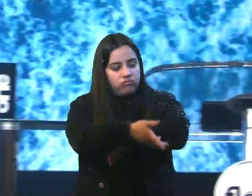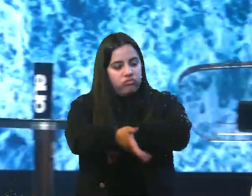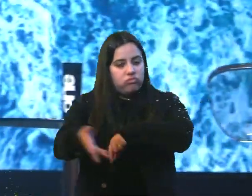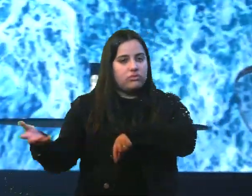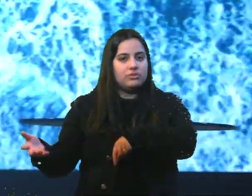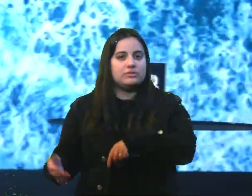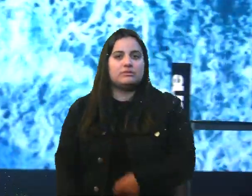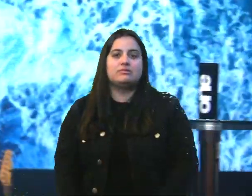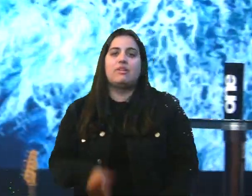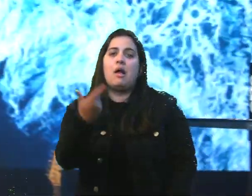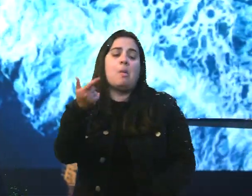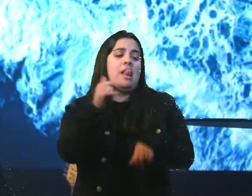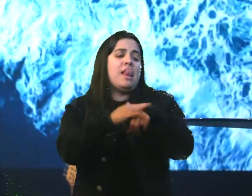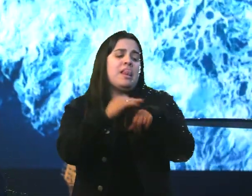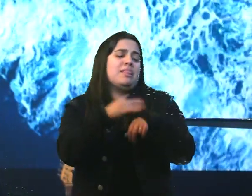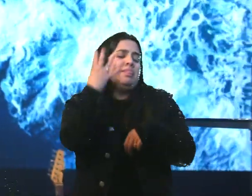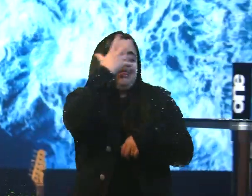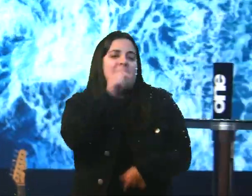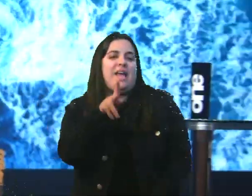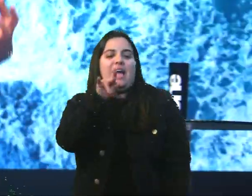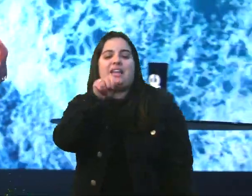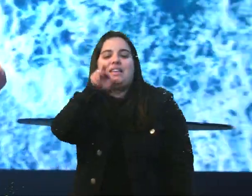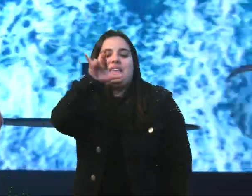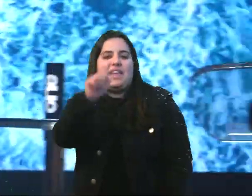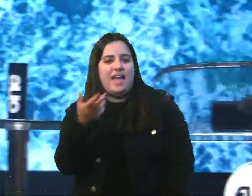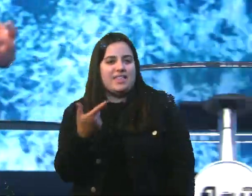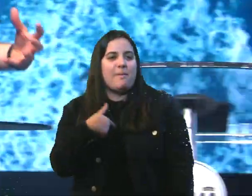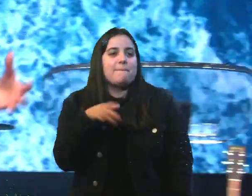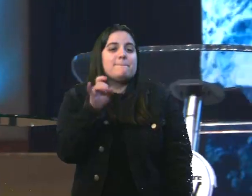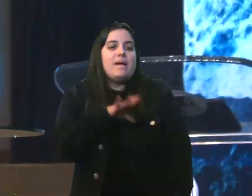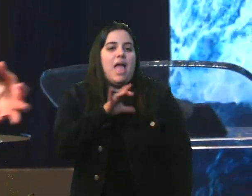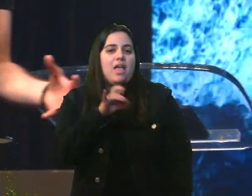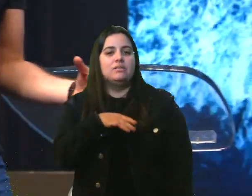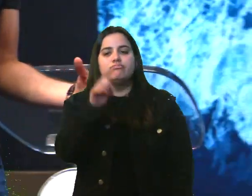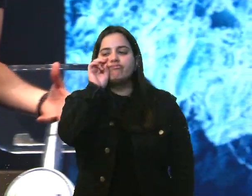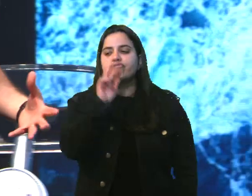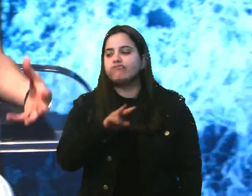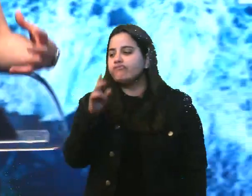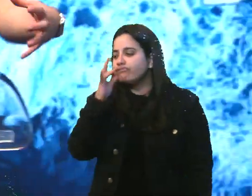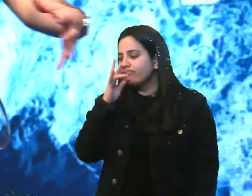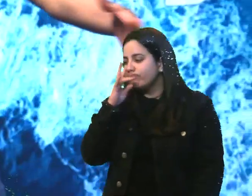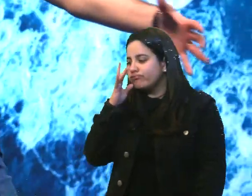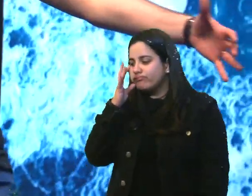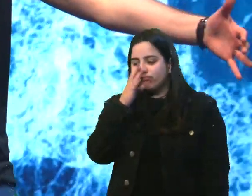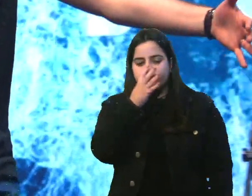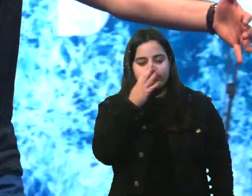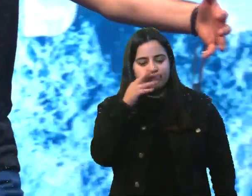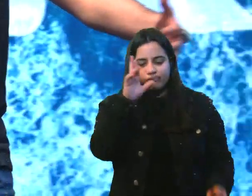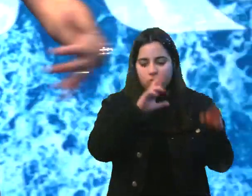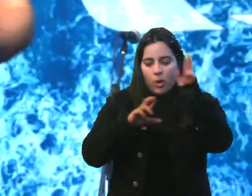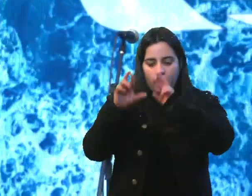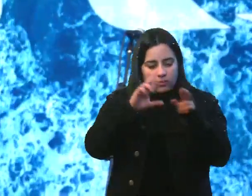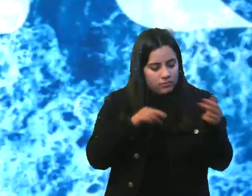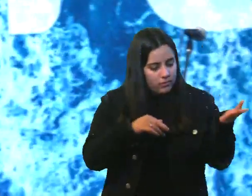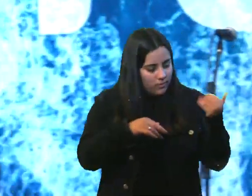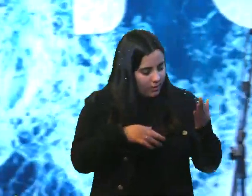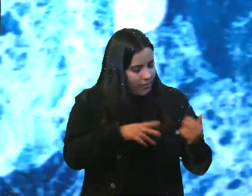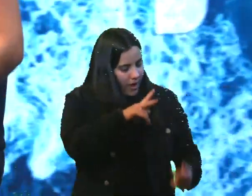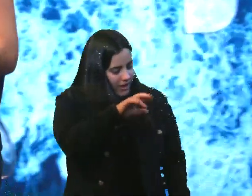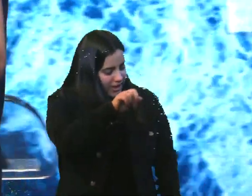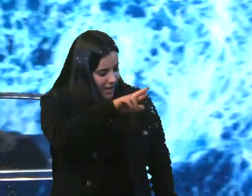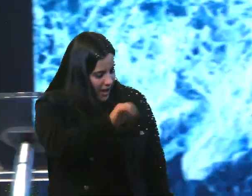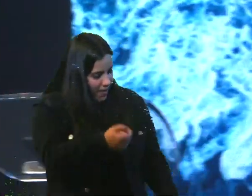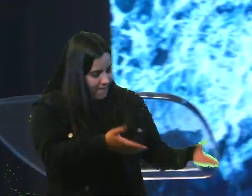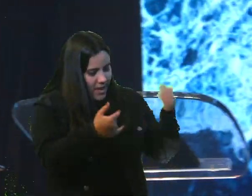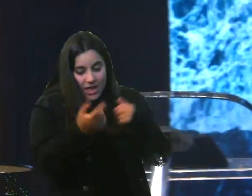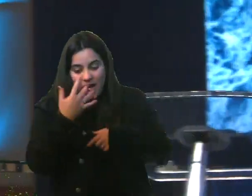Uma querida, Kiarinha, chega com medinho. Chega olhando para as coisas, com medo e tudo mais, a gente traz ela para perto e fala, Kiarinha, fica aqui com a